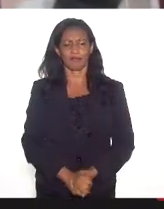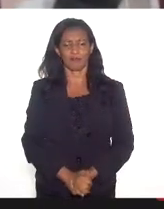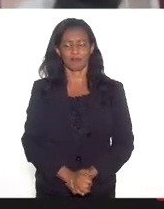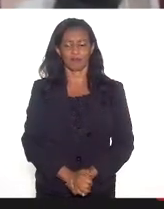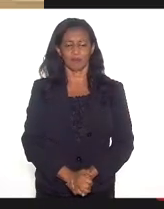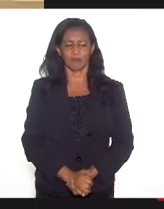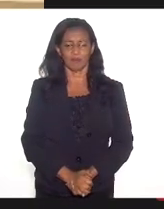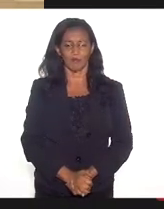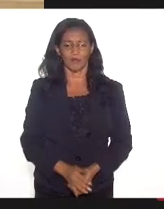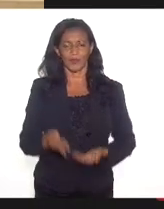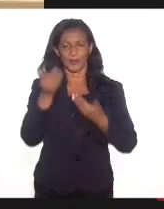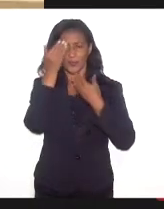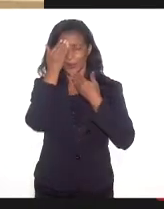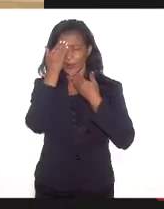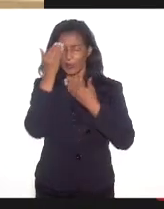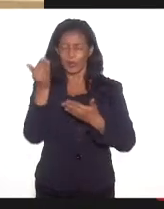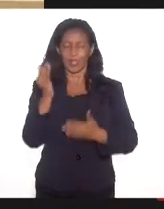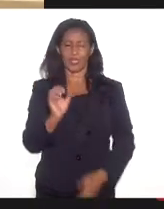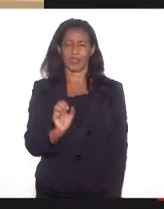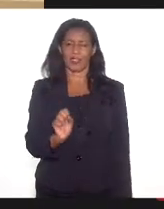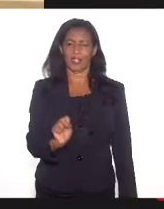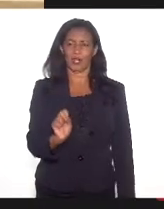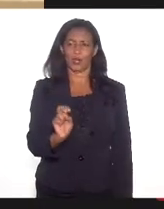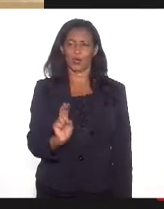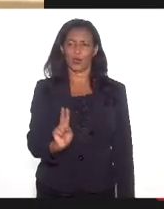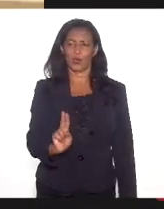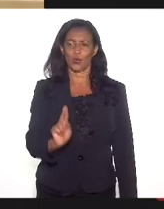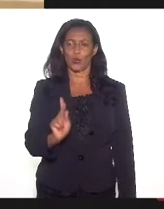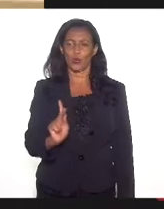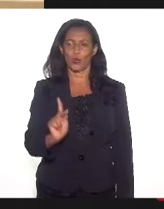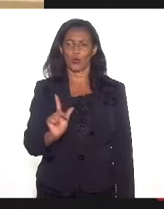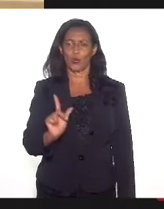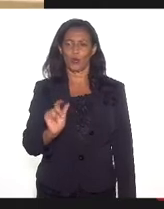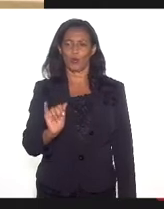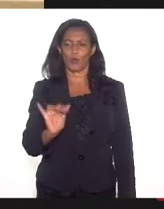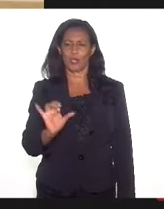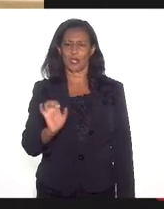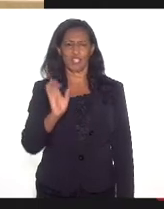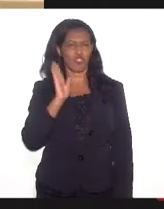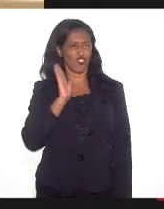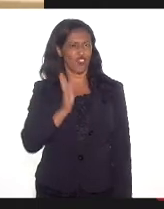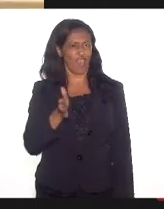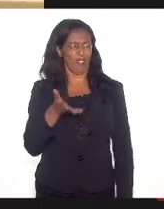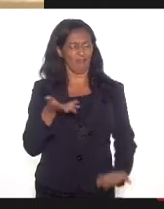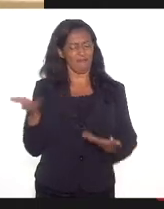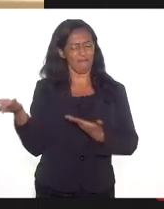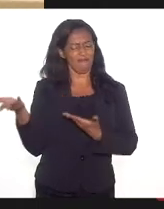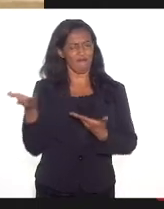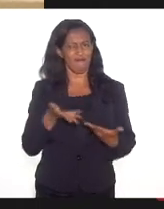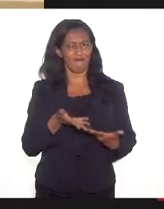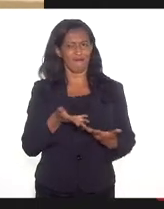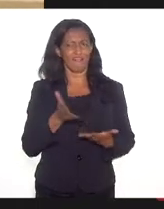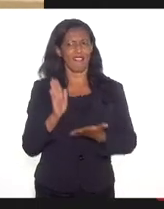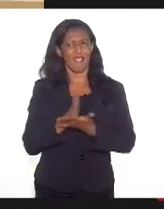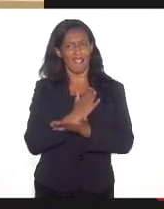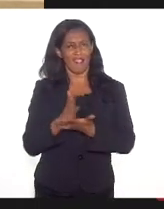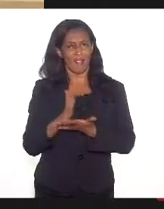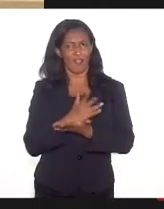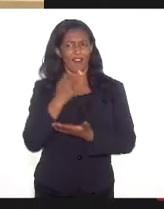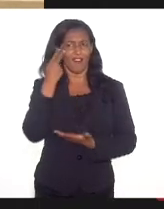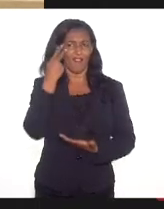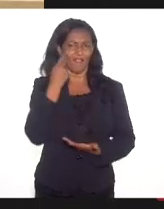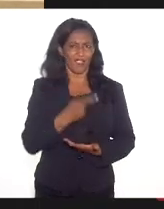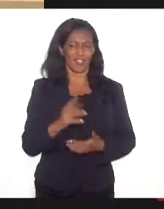muito obrigada suplici com certeza o senhor já está convidadíssimo para algumas das nossas